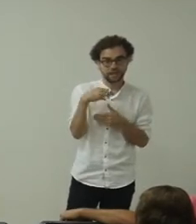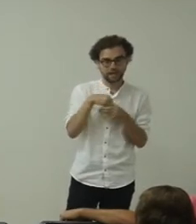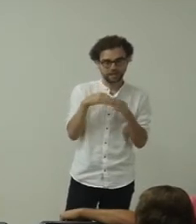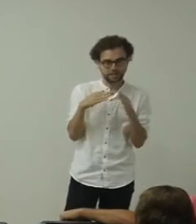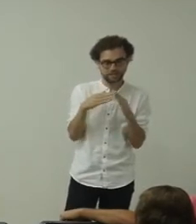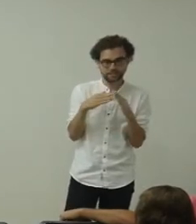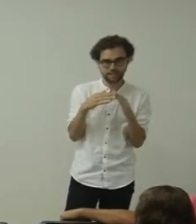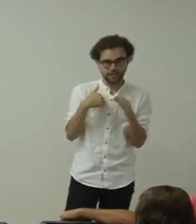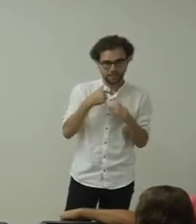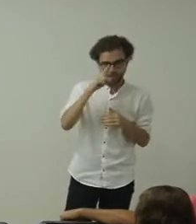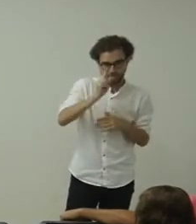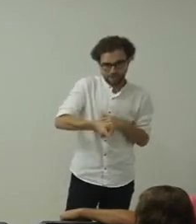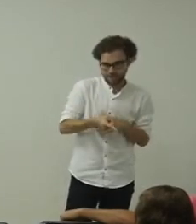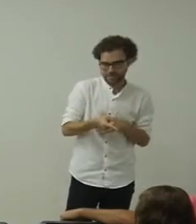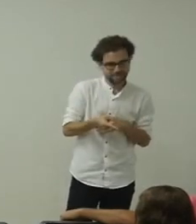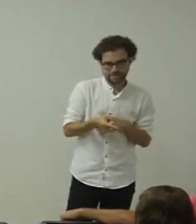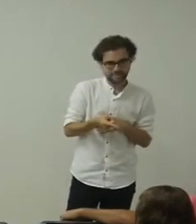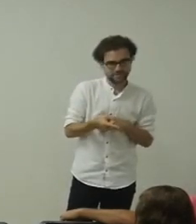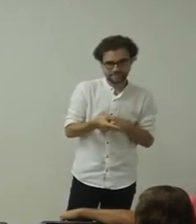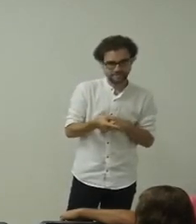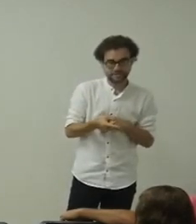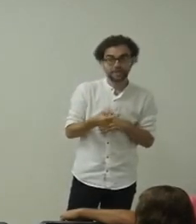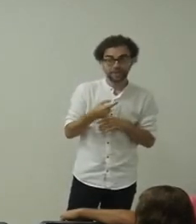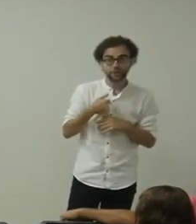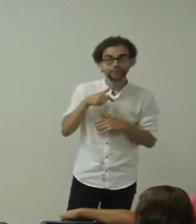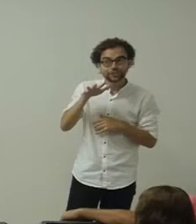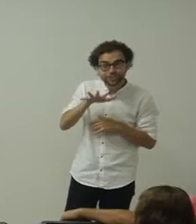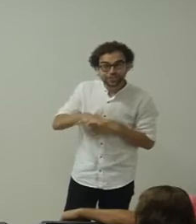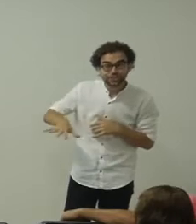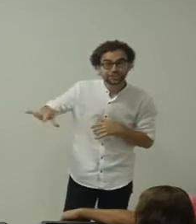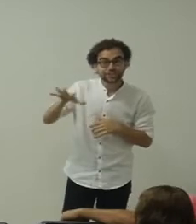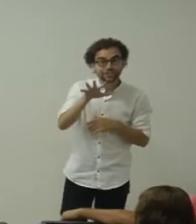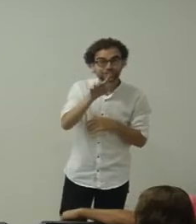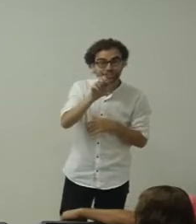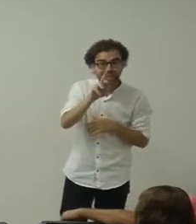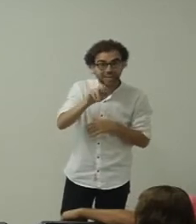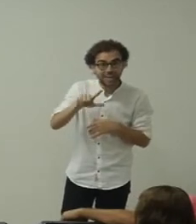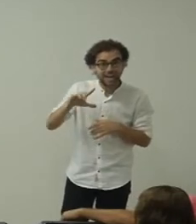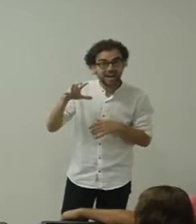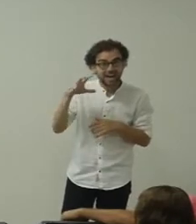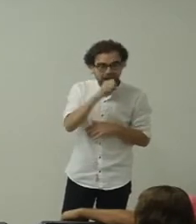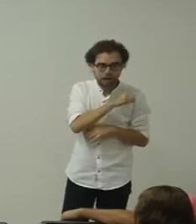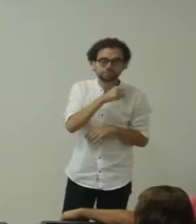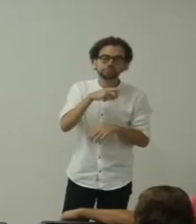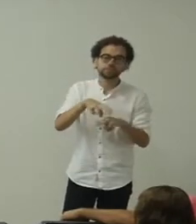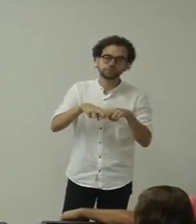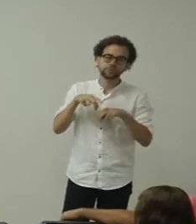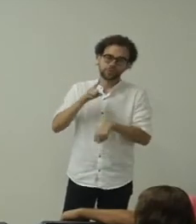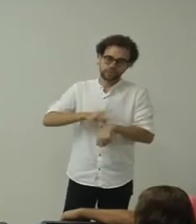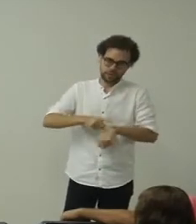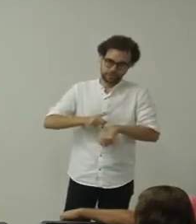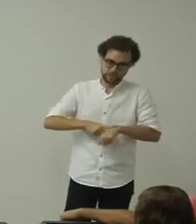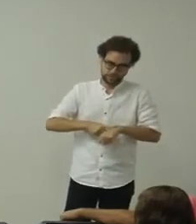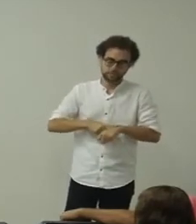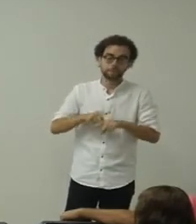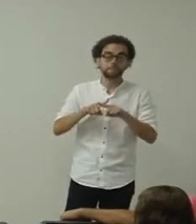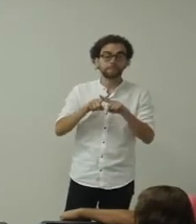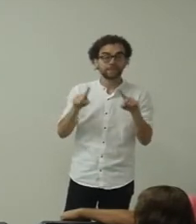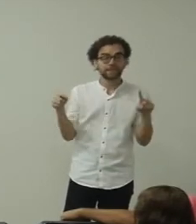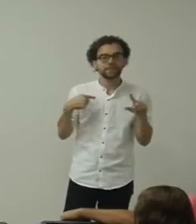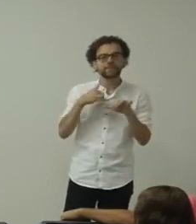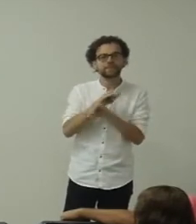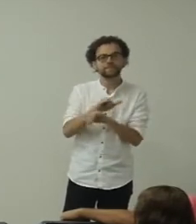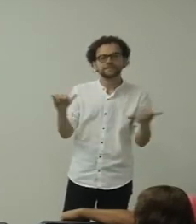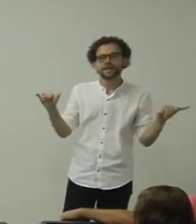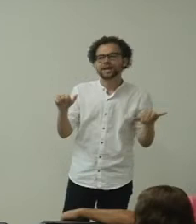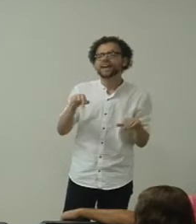sou eu que mando. Gente, eu vou tratar de forma geral, ok? E rápida, por causa do nosso tempo. Mas o que eu quero dizer, quem